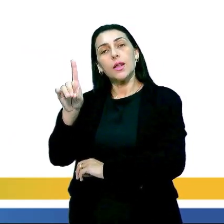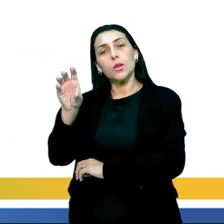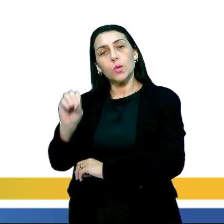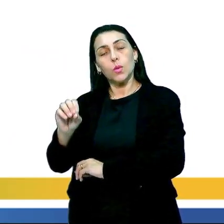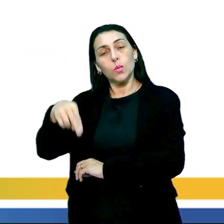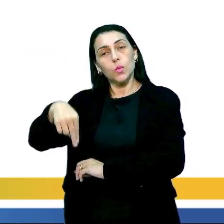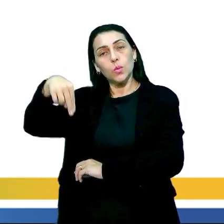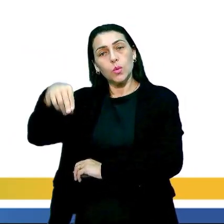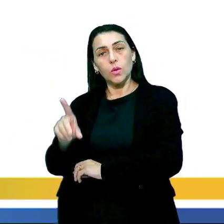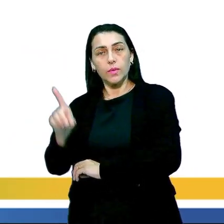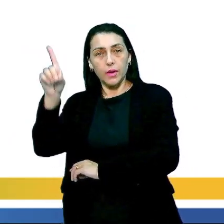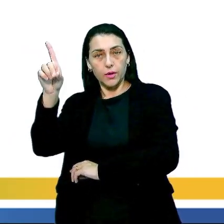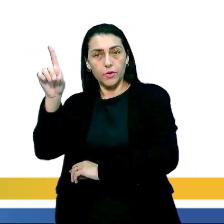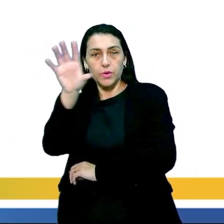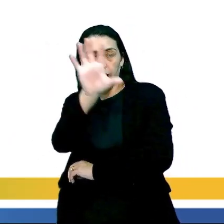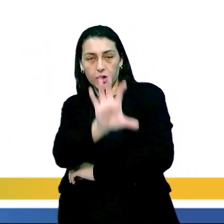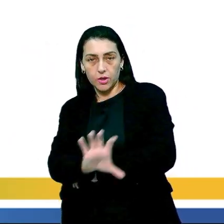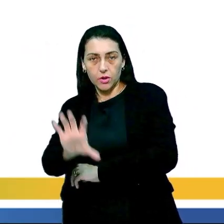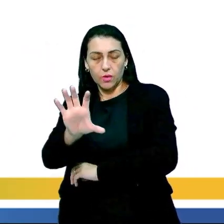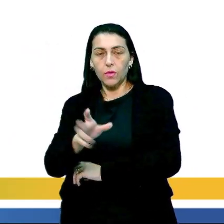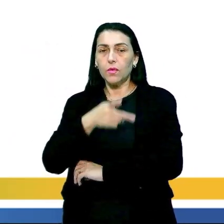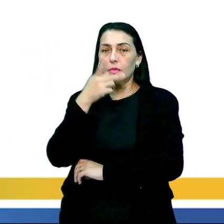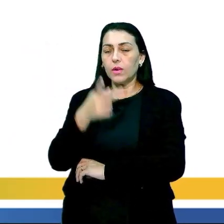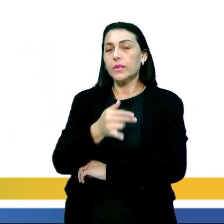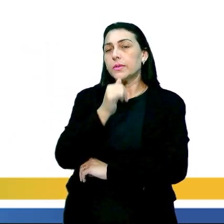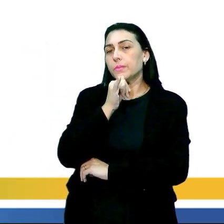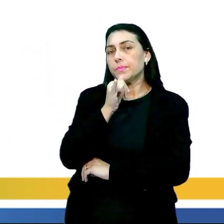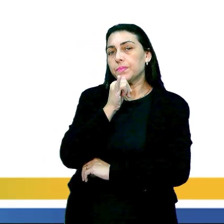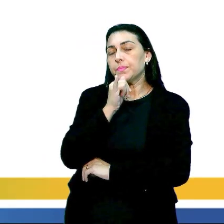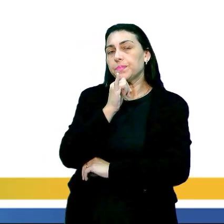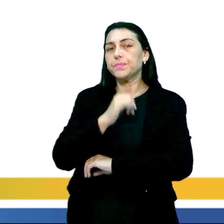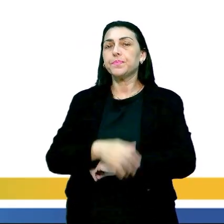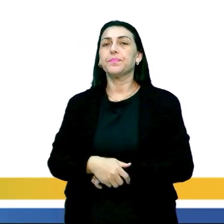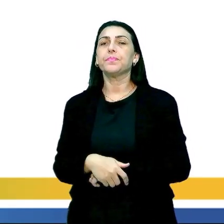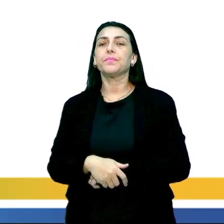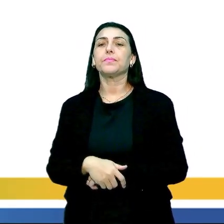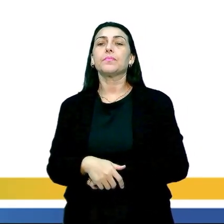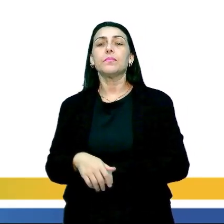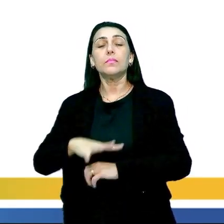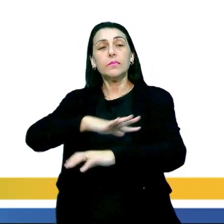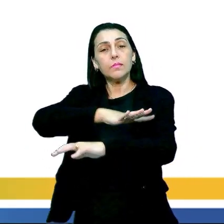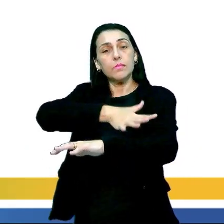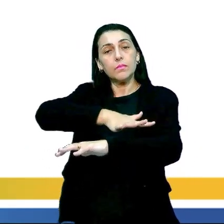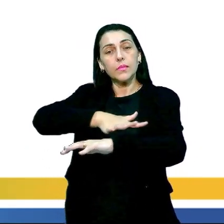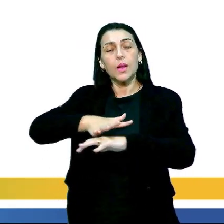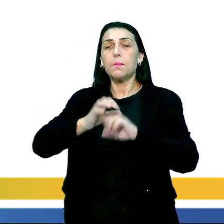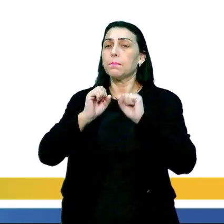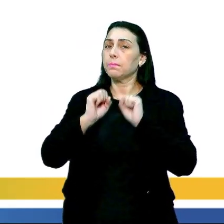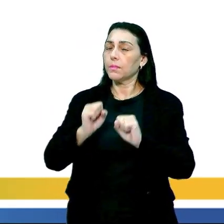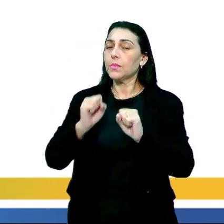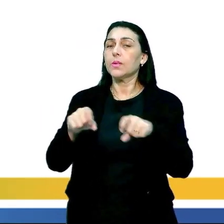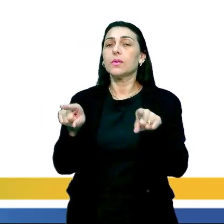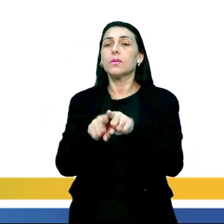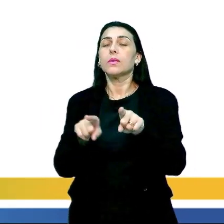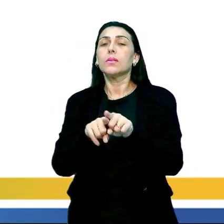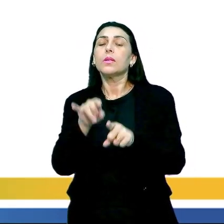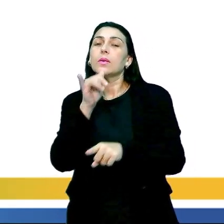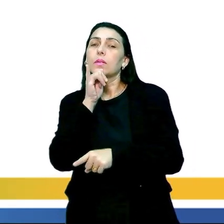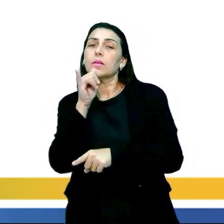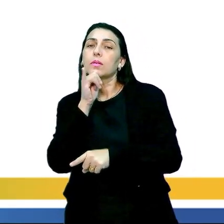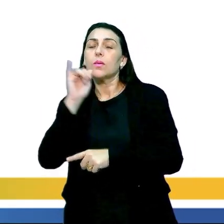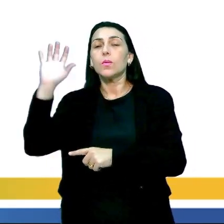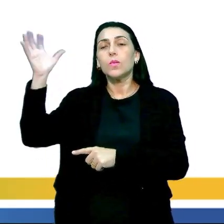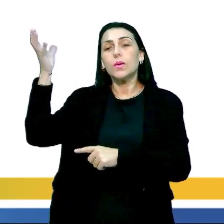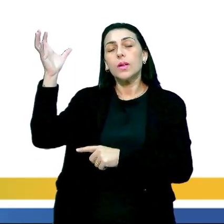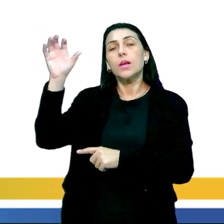região Nordeste, tá? Quando a gente fala, por exemplo, do fator relevo, a gente pode citar como exemplo o